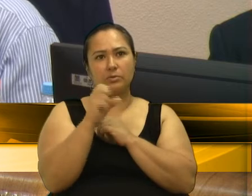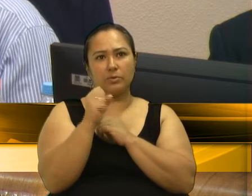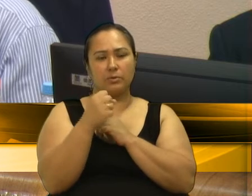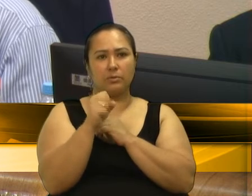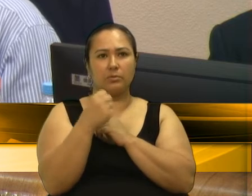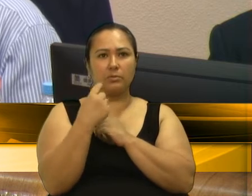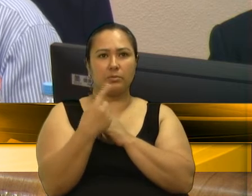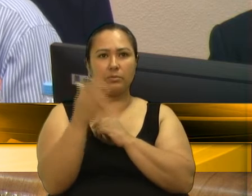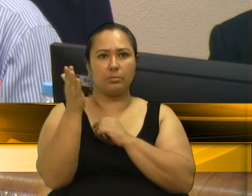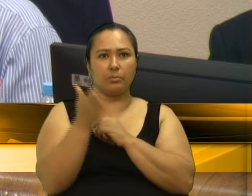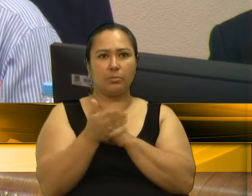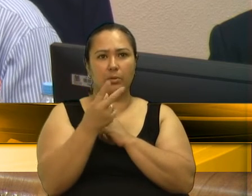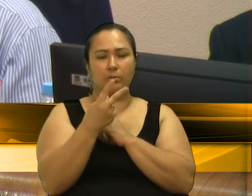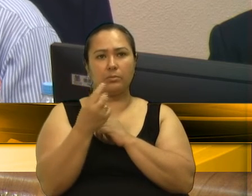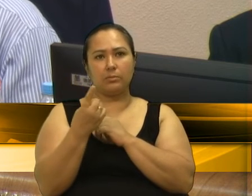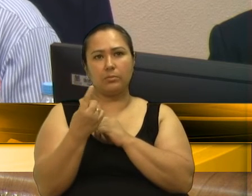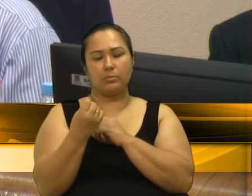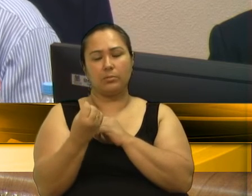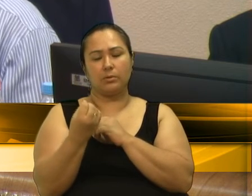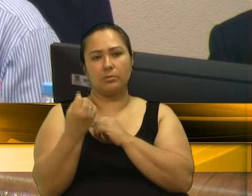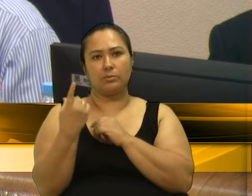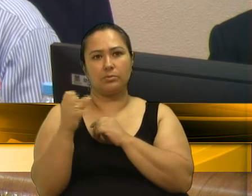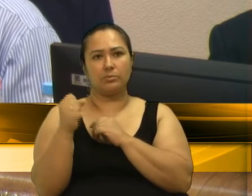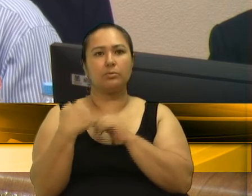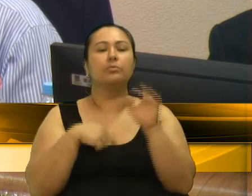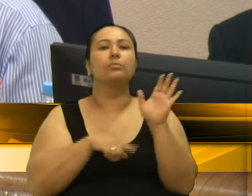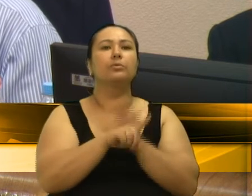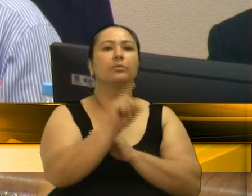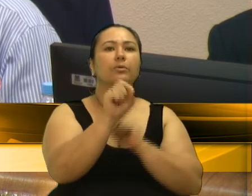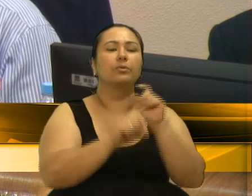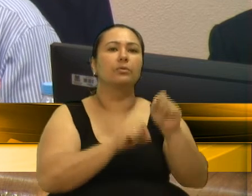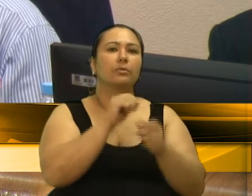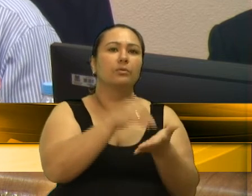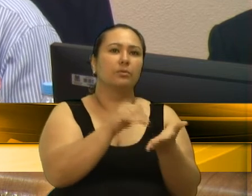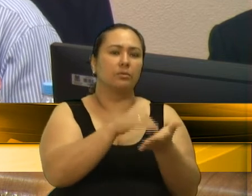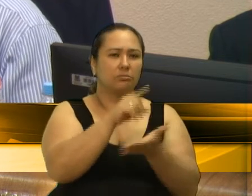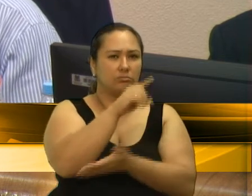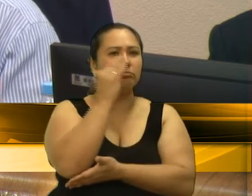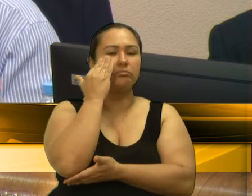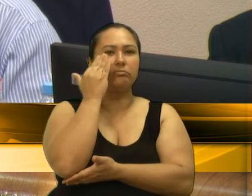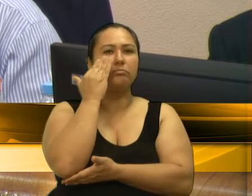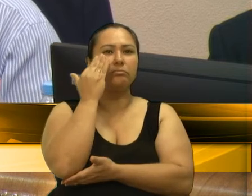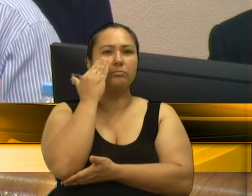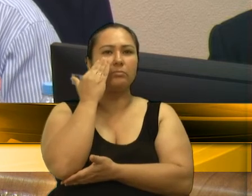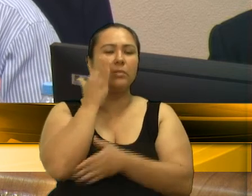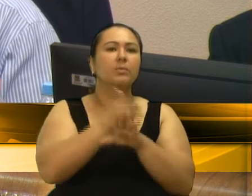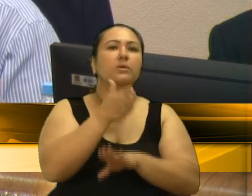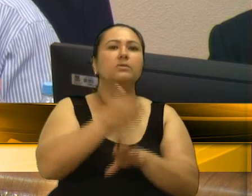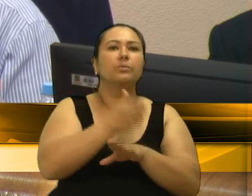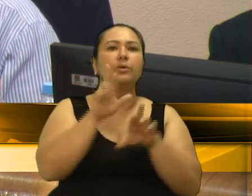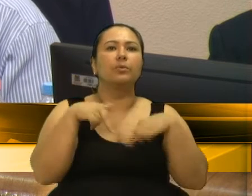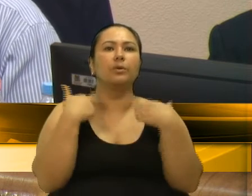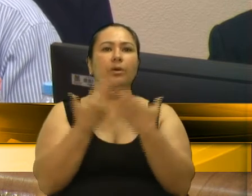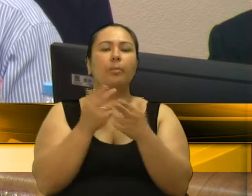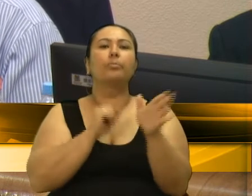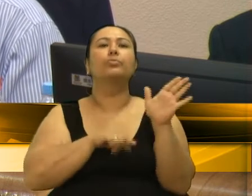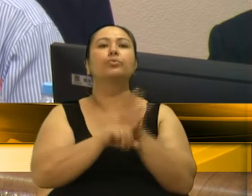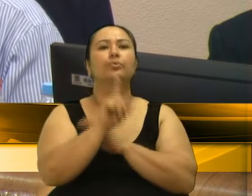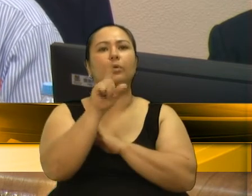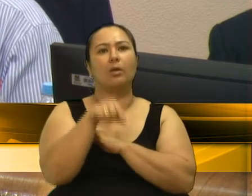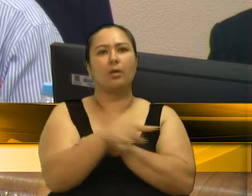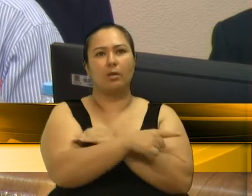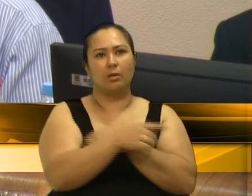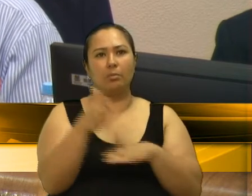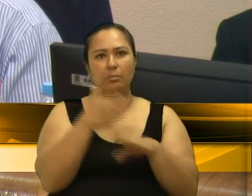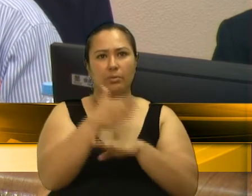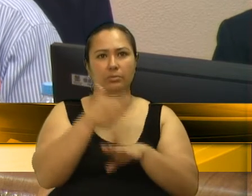20.381/2018. O que eu tenho para lhe perguntar, secretário? Vossa Senhoria então participou da reunião? A pergunta é: participou